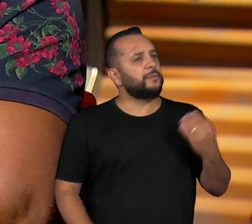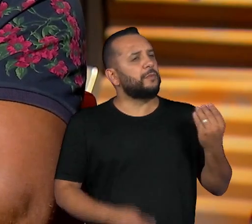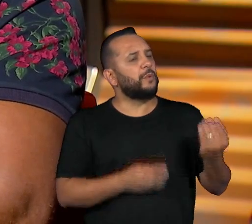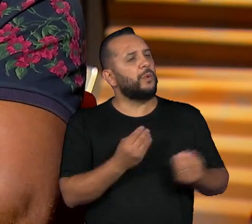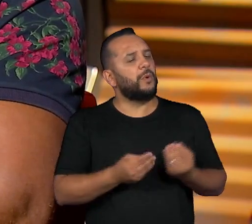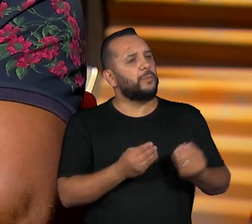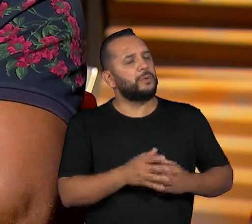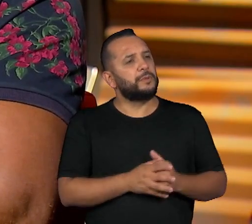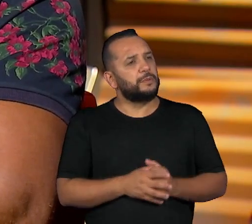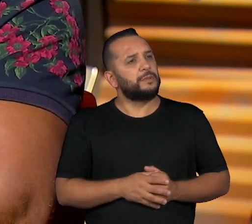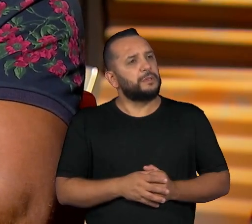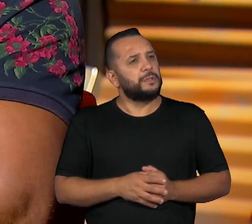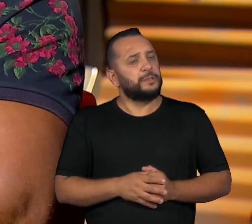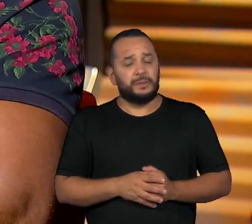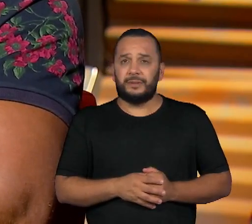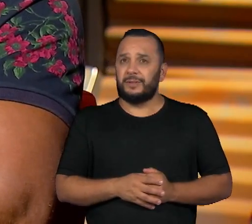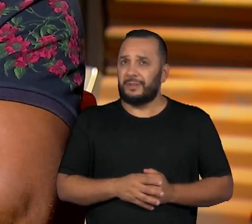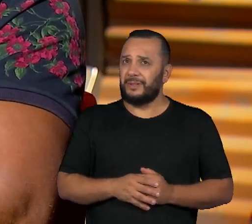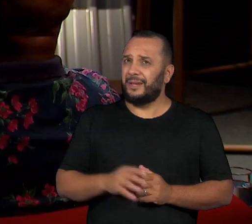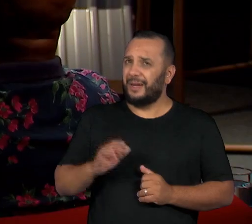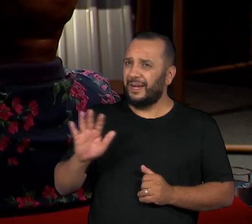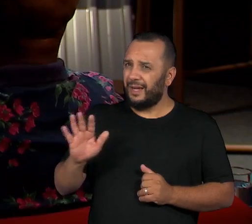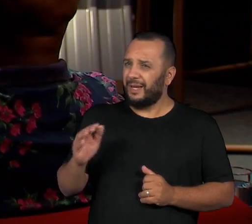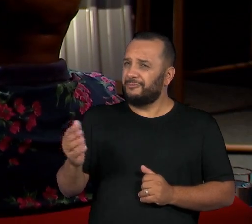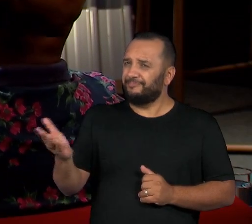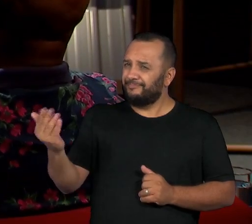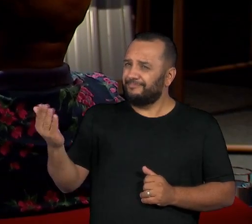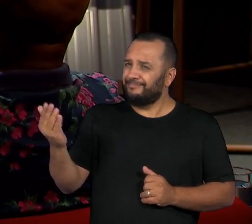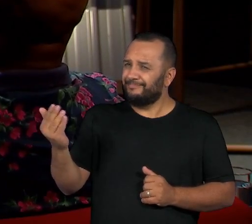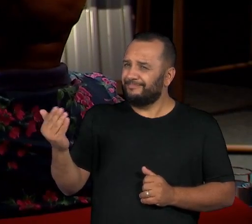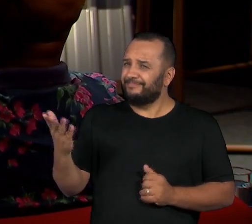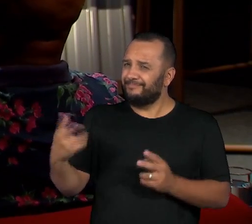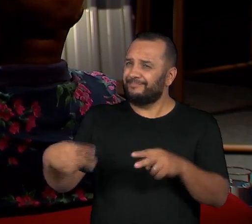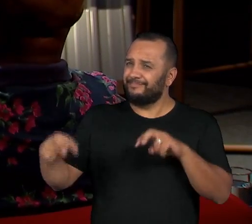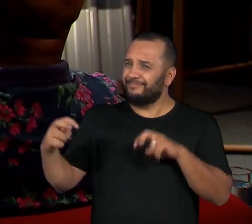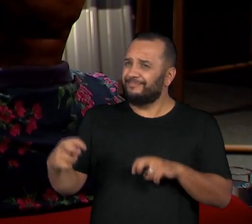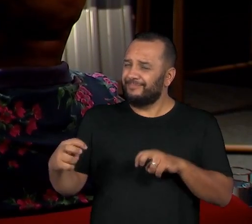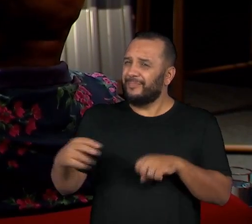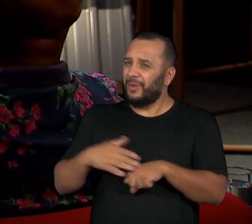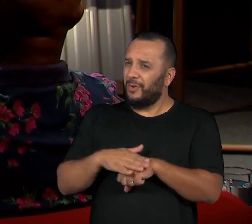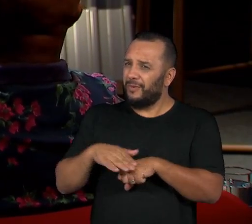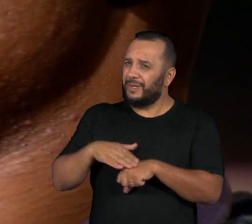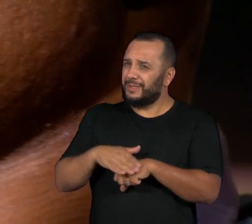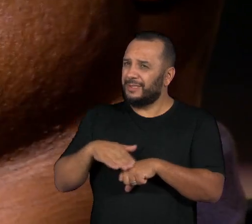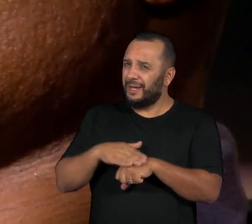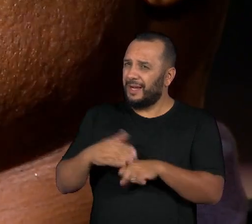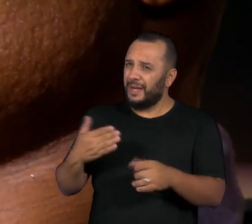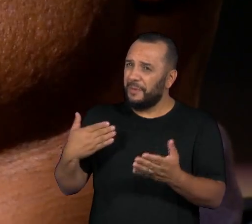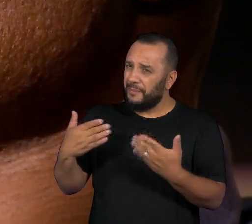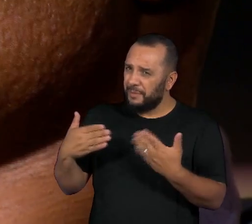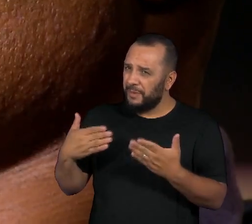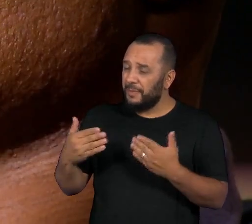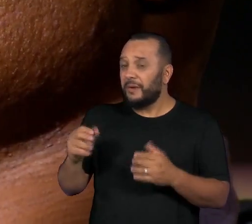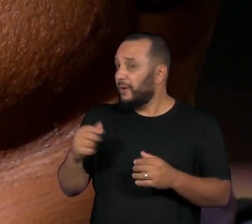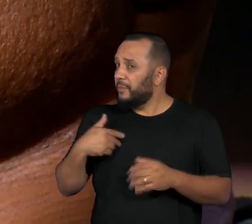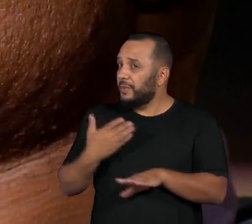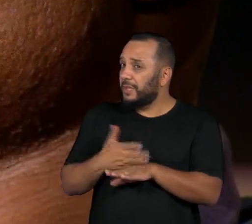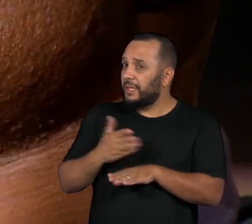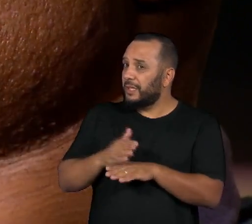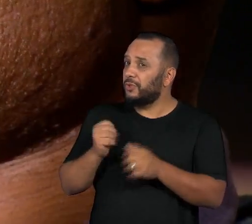Cara, esquece o telefone. Chega aí, vamos trocar uma ideia. Vamos dar uma corrida, vamos dar um